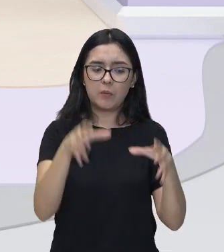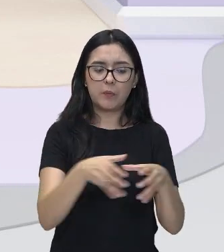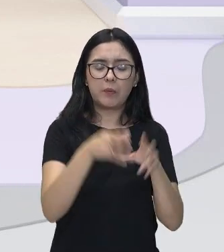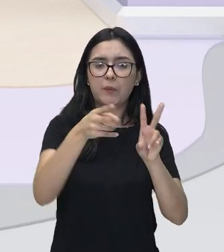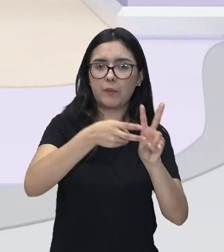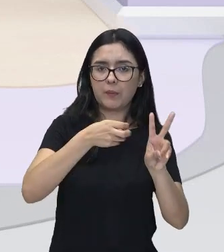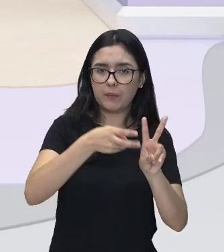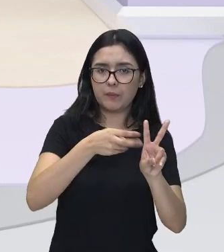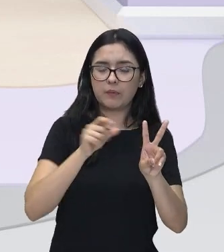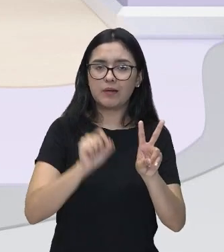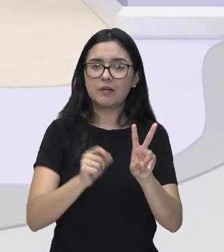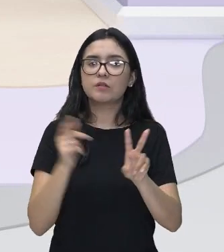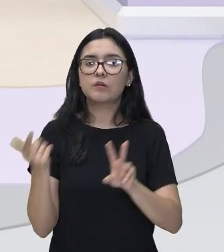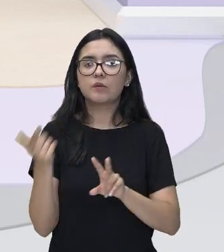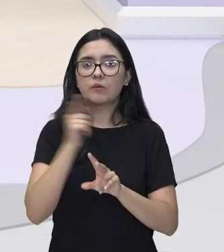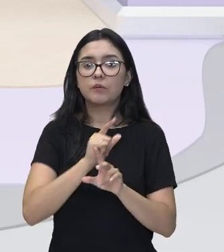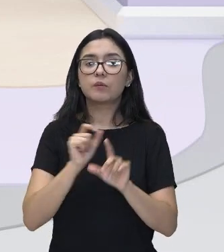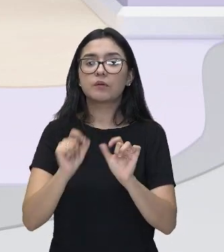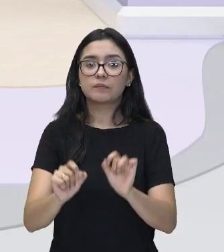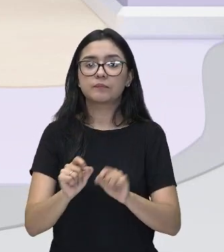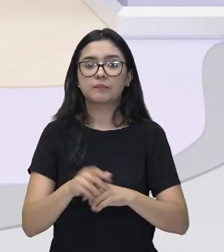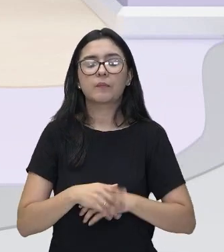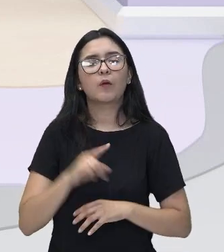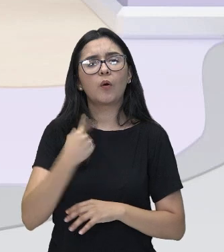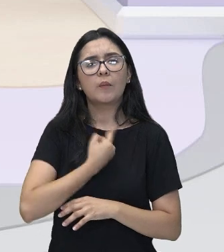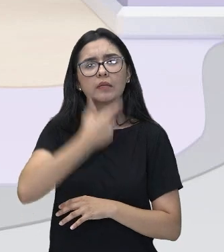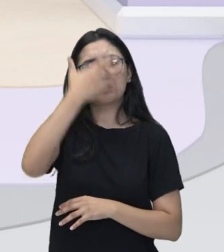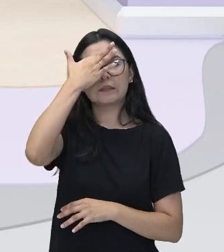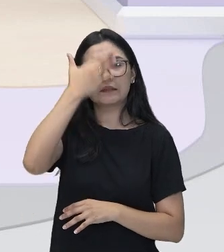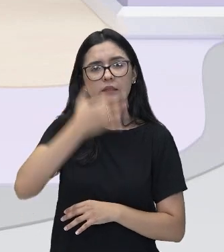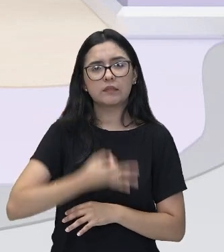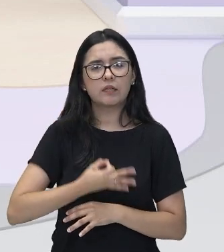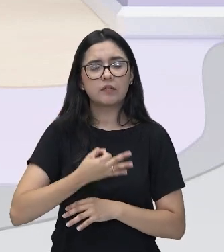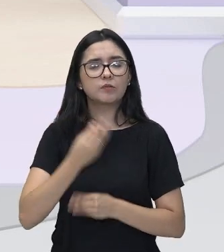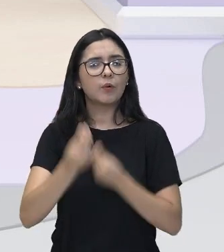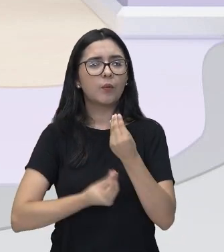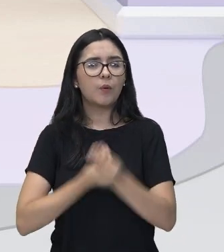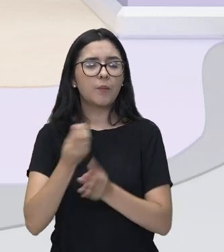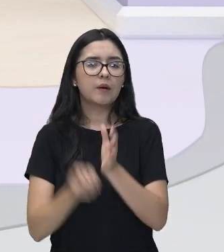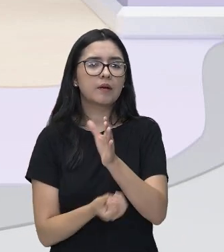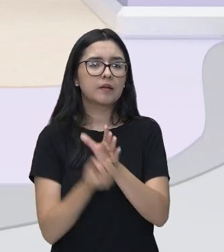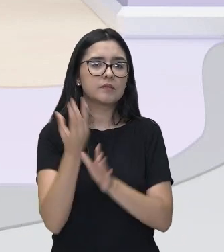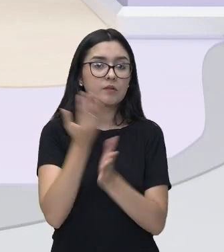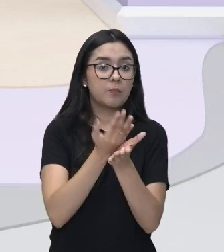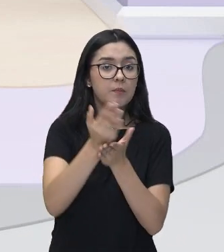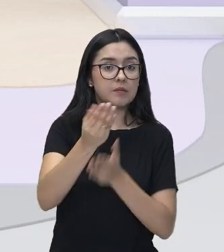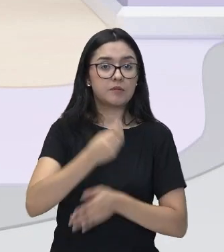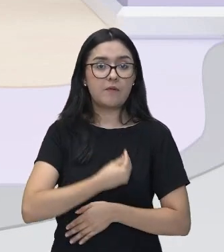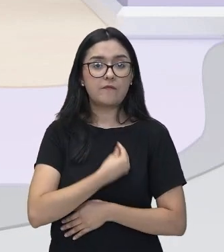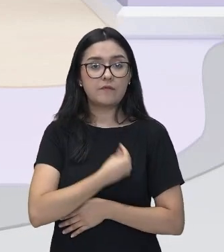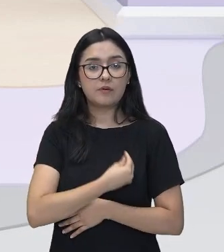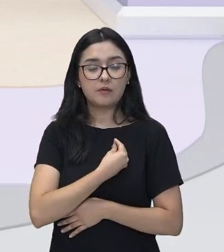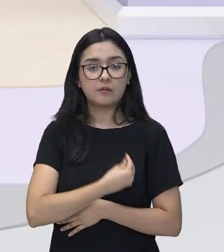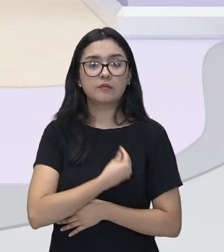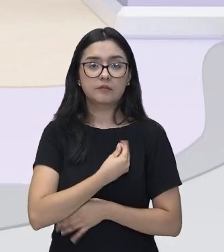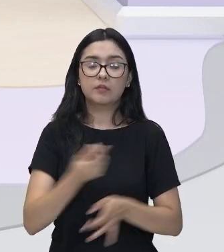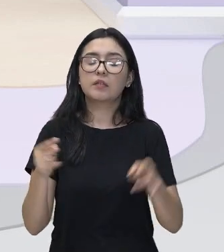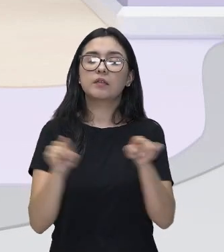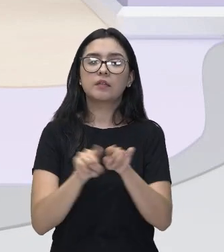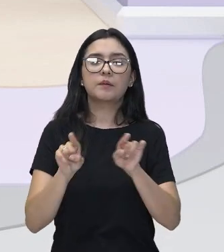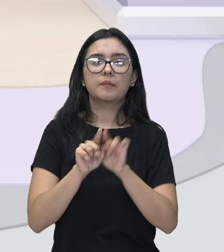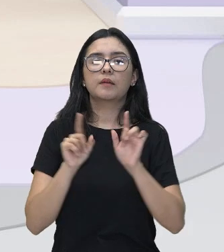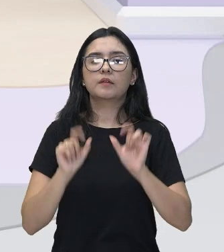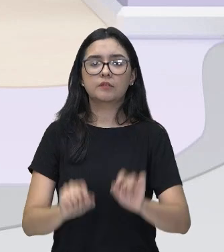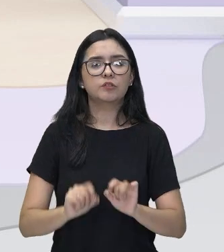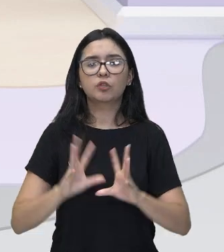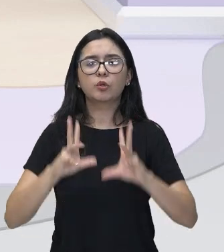indígena concebe, ou seja, como ele entende a formação e a origem da vida e da existência